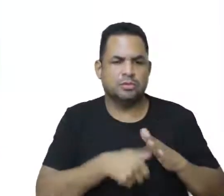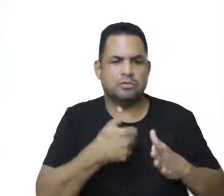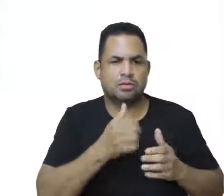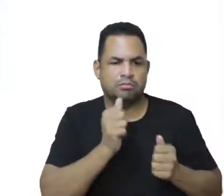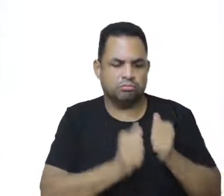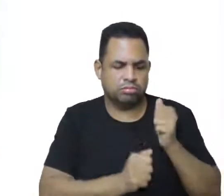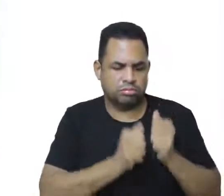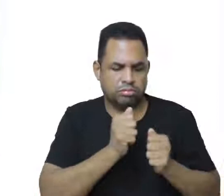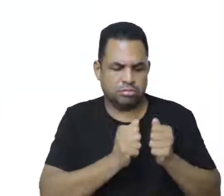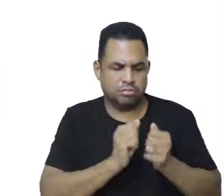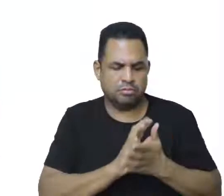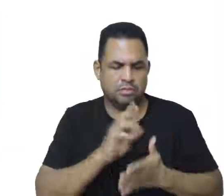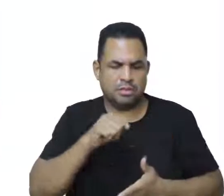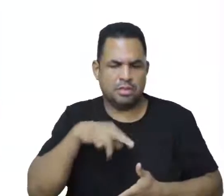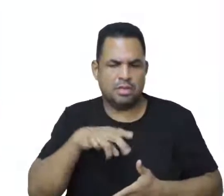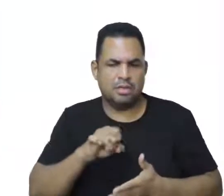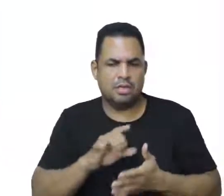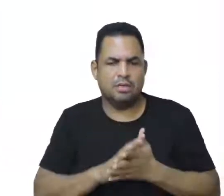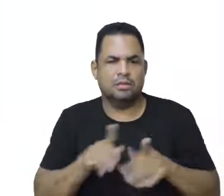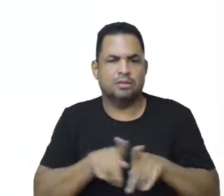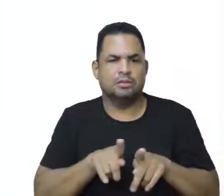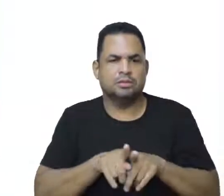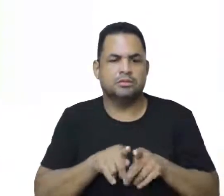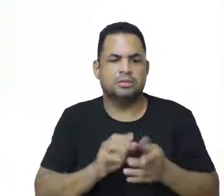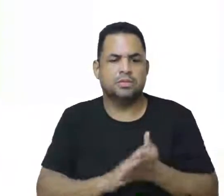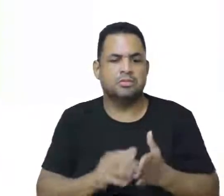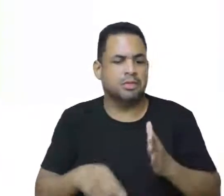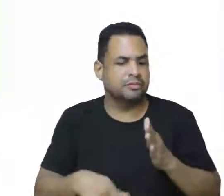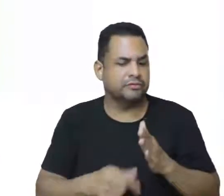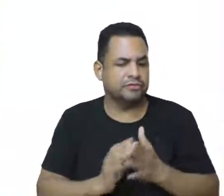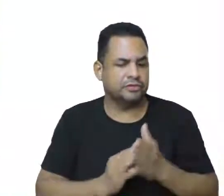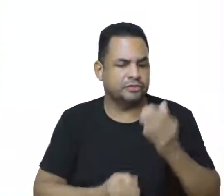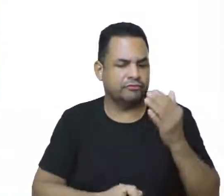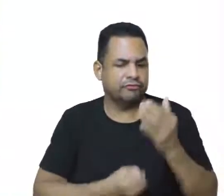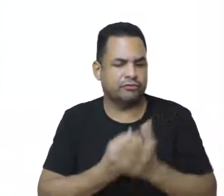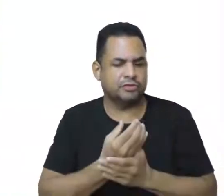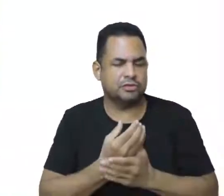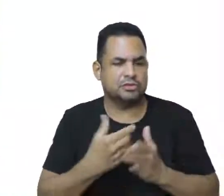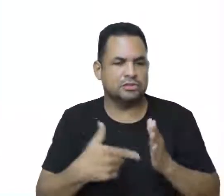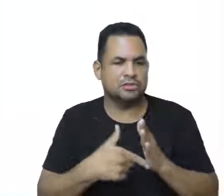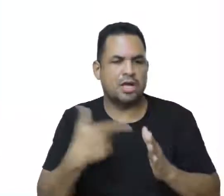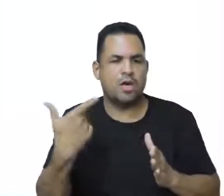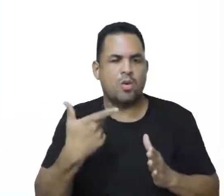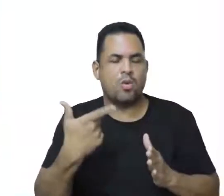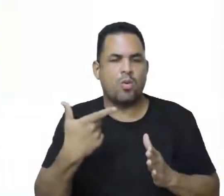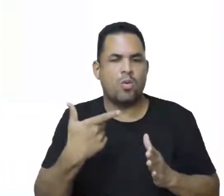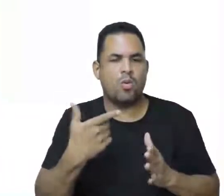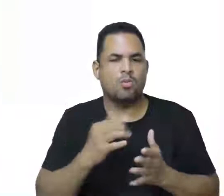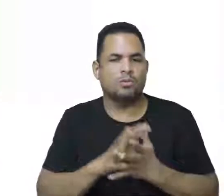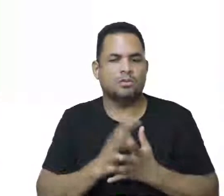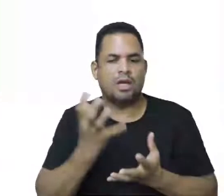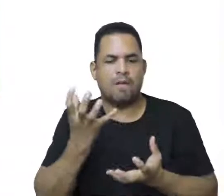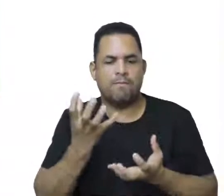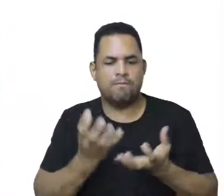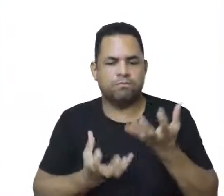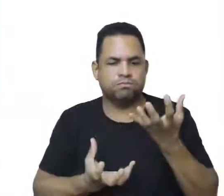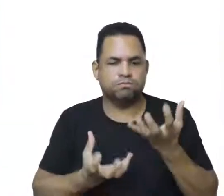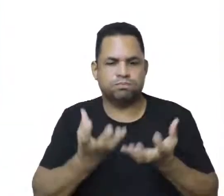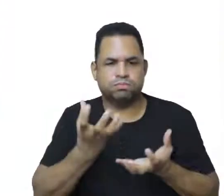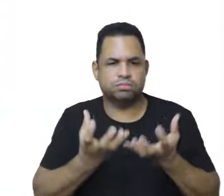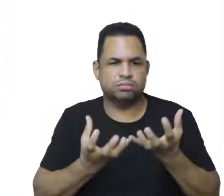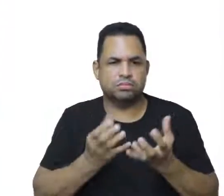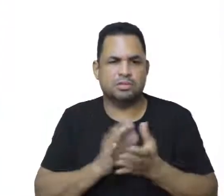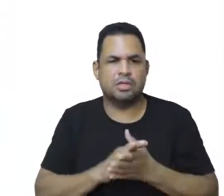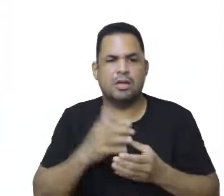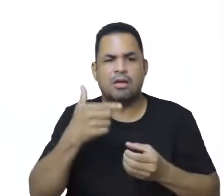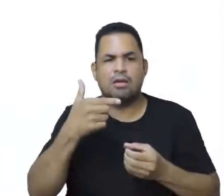mineral, mas eles podem vir de fontes também secundárias, que já é a queima da